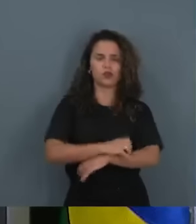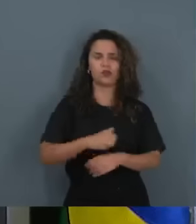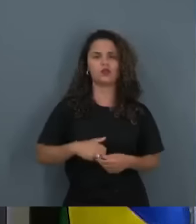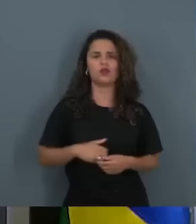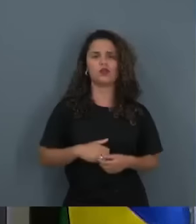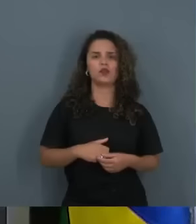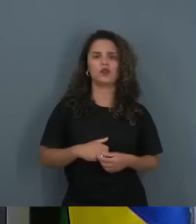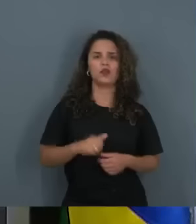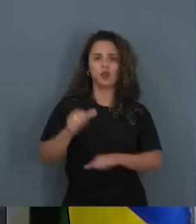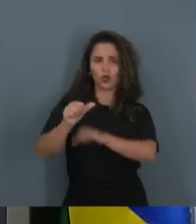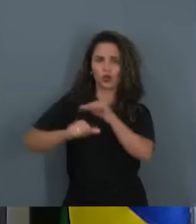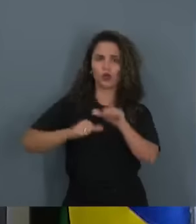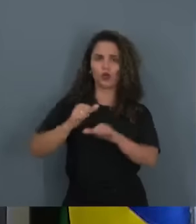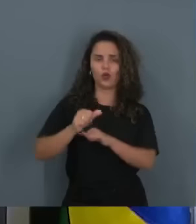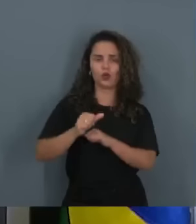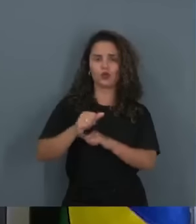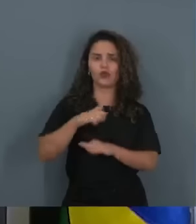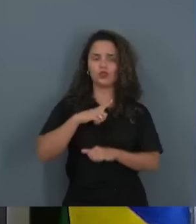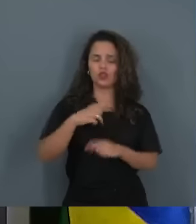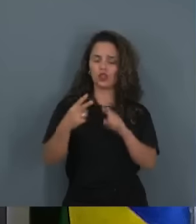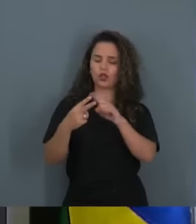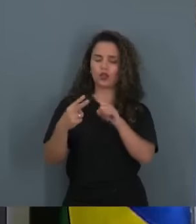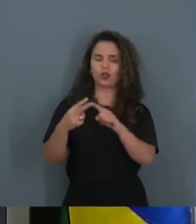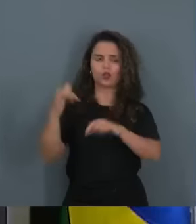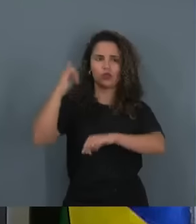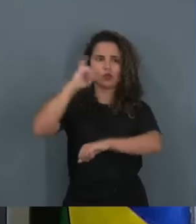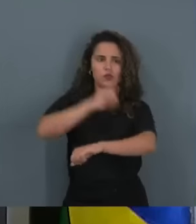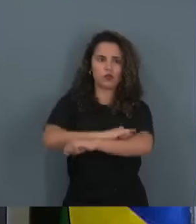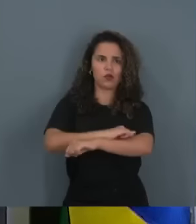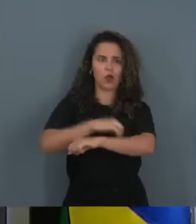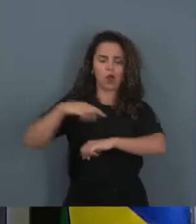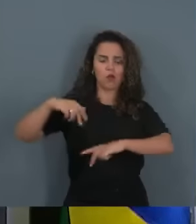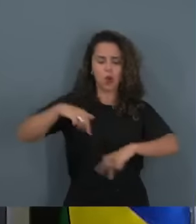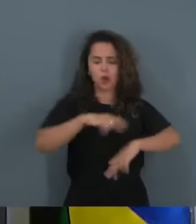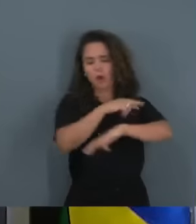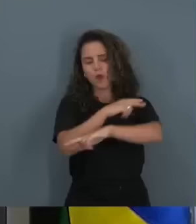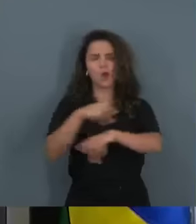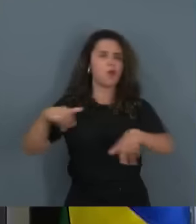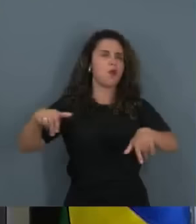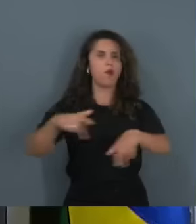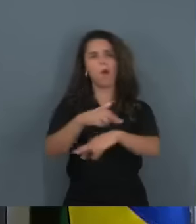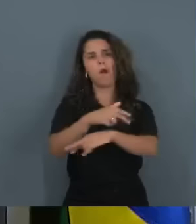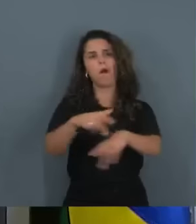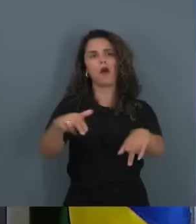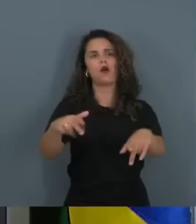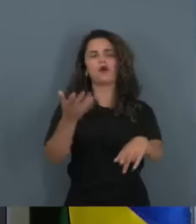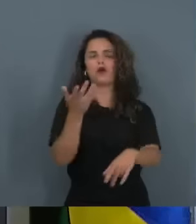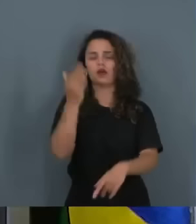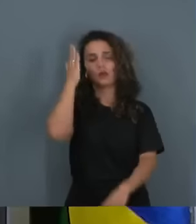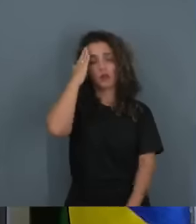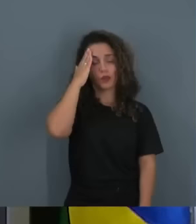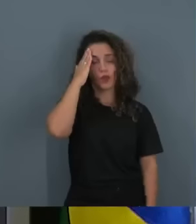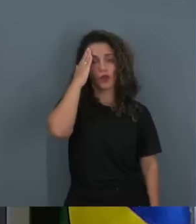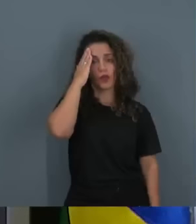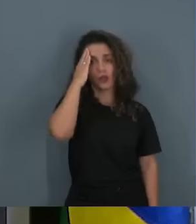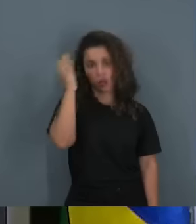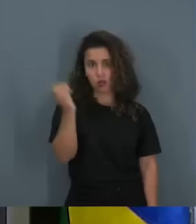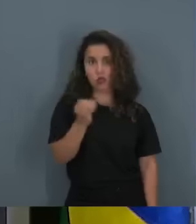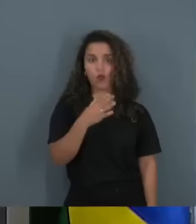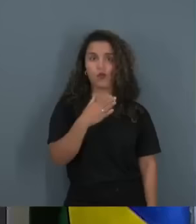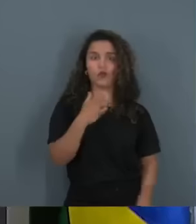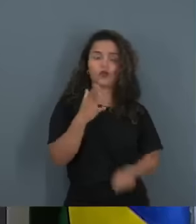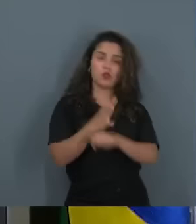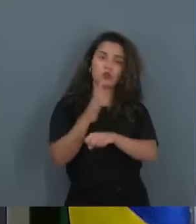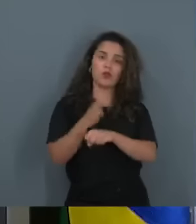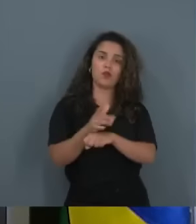Os outros, o cara tinha 2 jatos, andando para cima e para baixo, é isso que a gente quer saber. E agora tem uma novidade, tá? Se prepara,